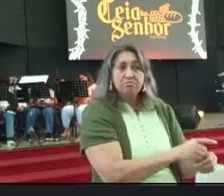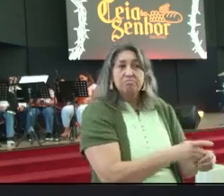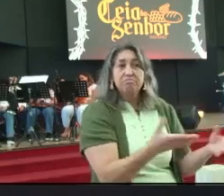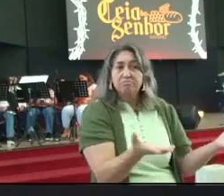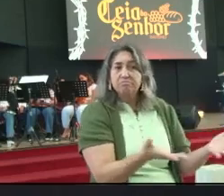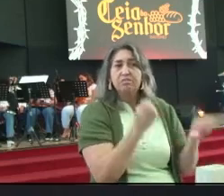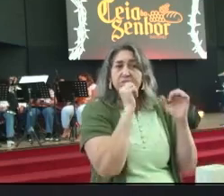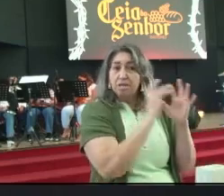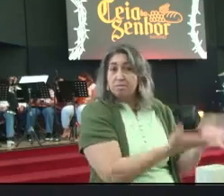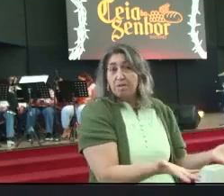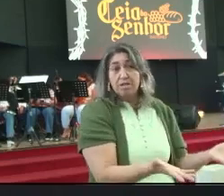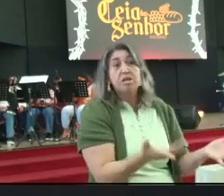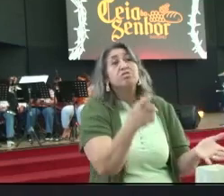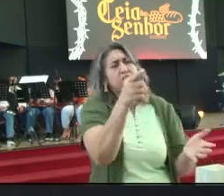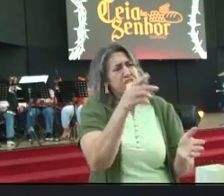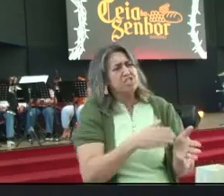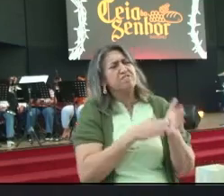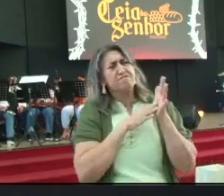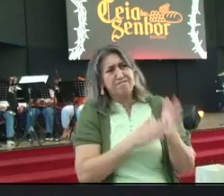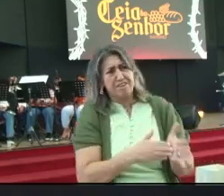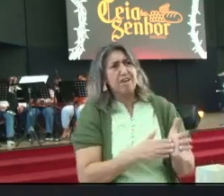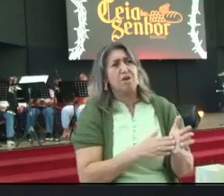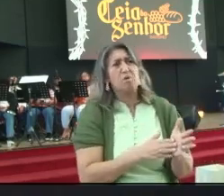Seja fiel no pouco e Deus vai te colocar no muito.